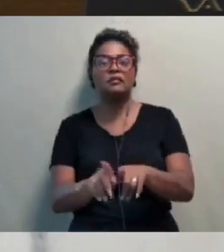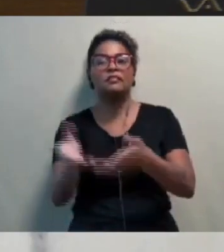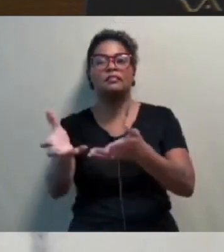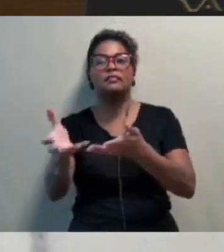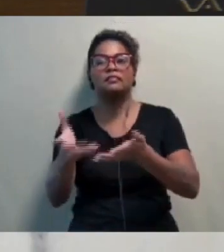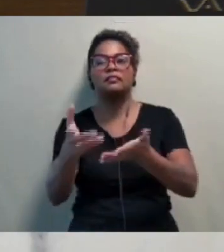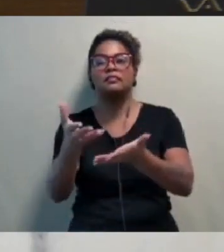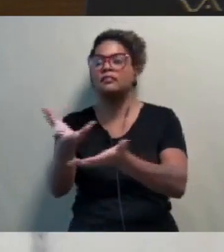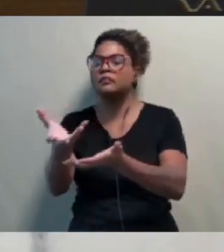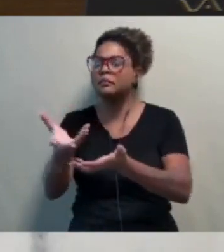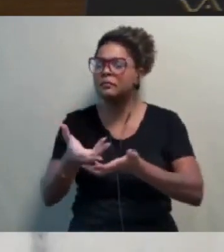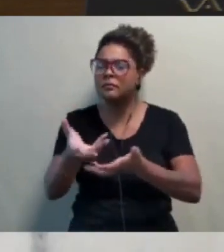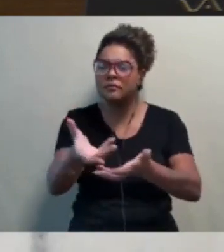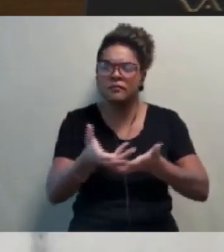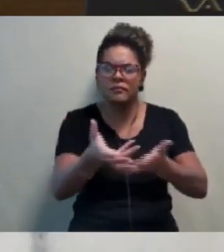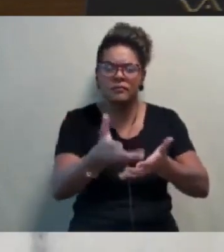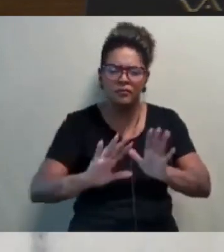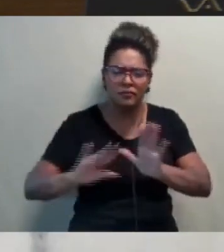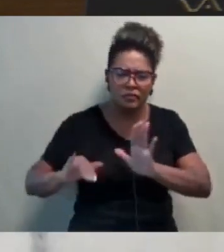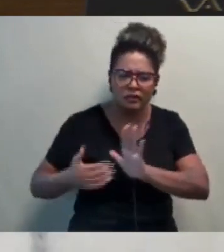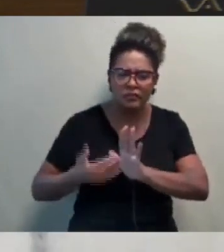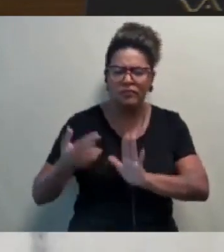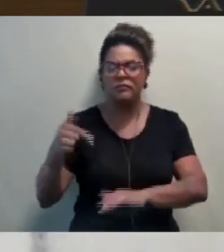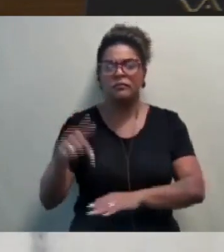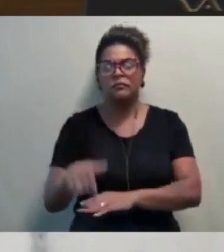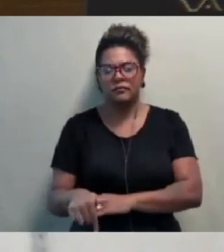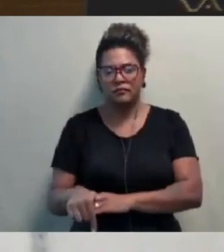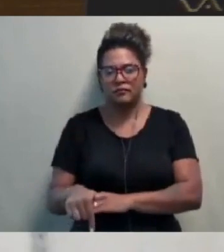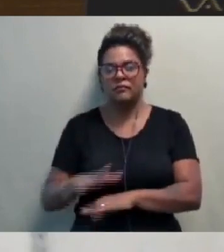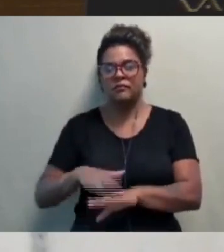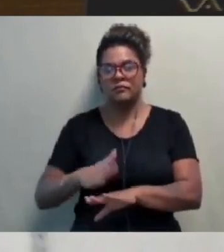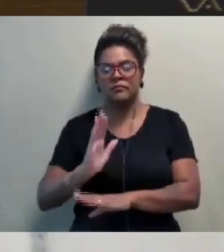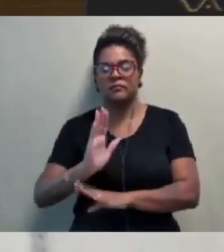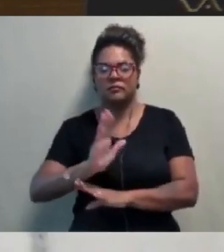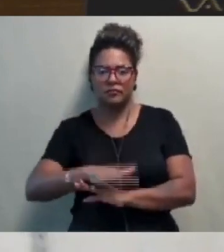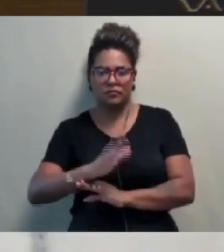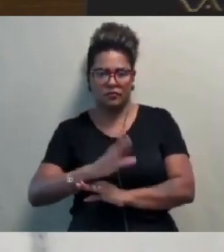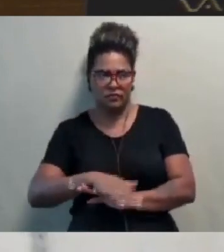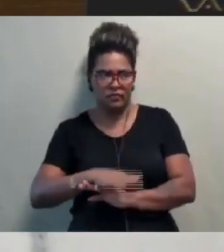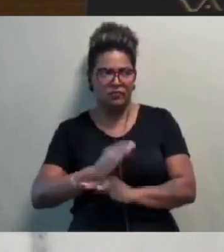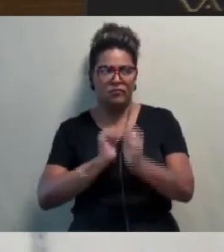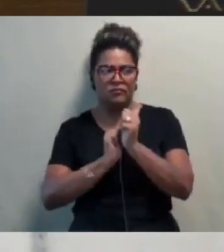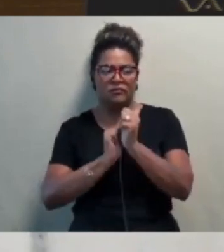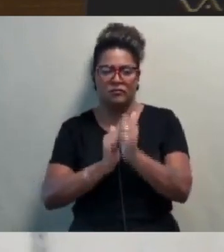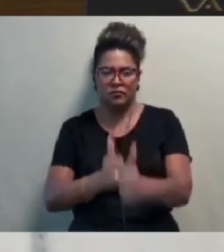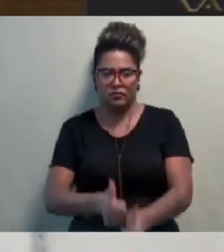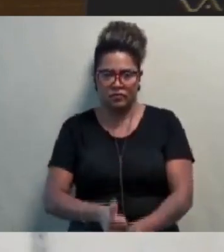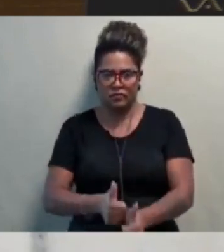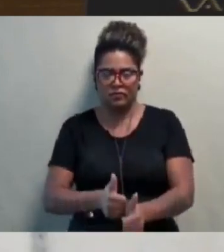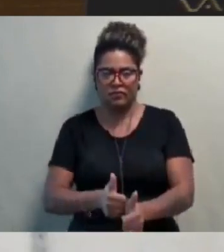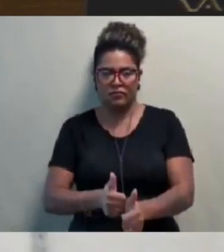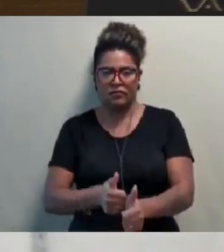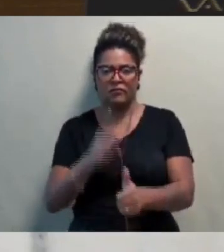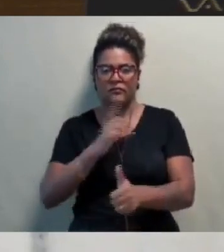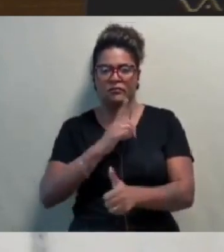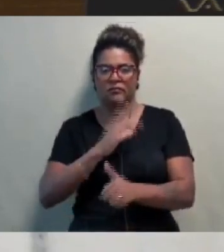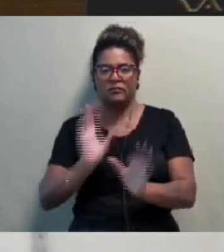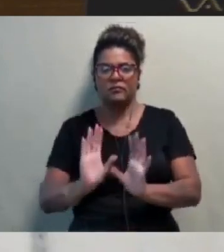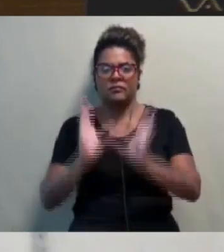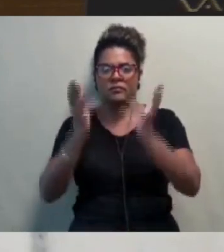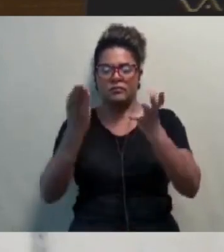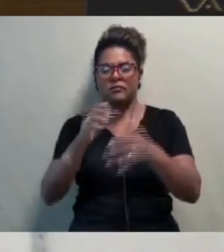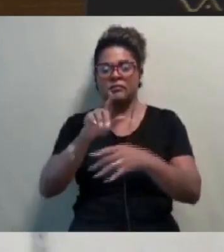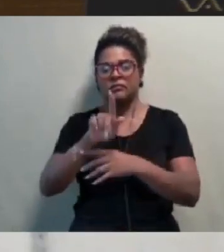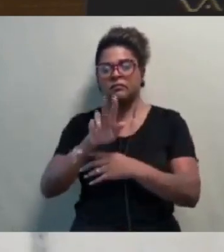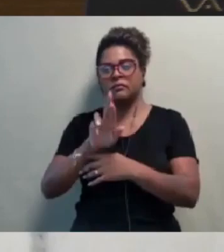todos e todas, todo mundo, para logo mais poder acompanhar a nossa cerimônia do Grande Colar, que é a